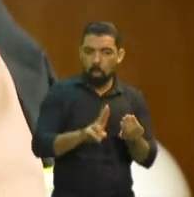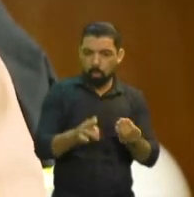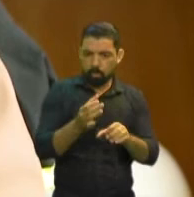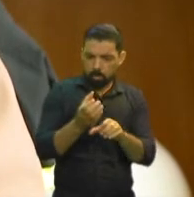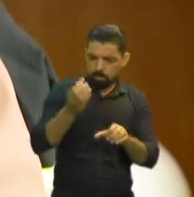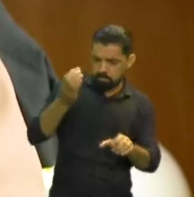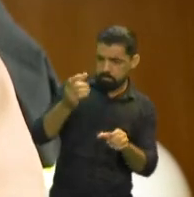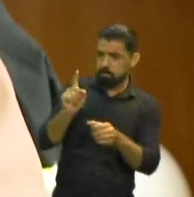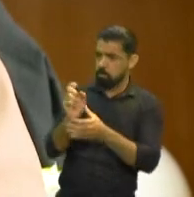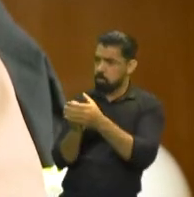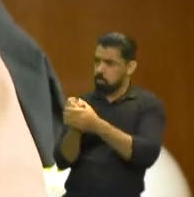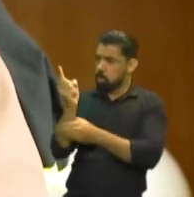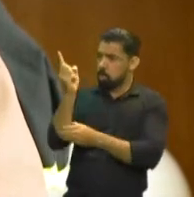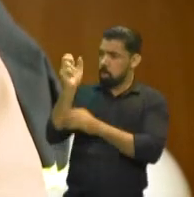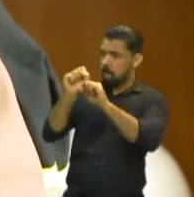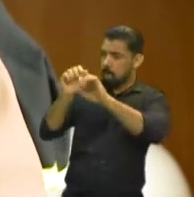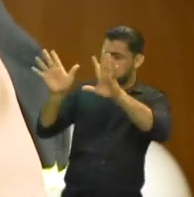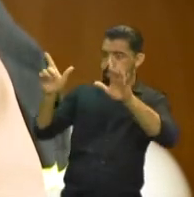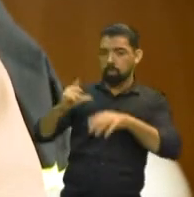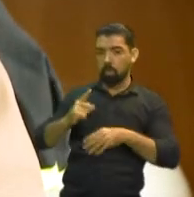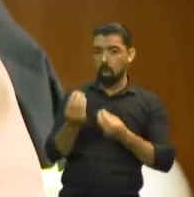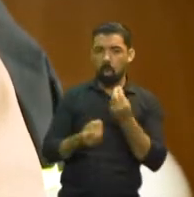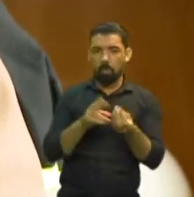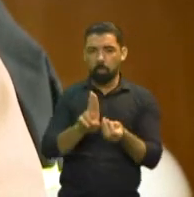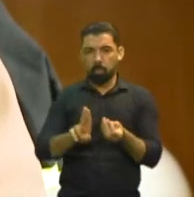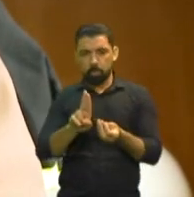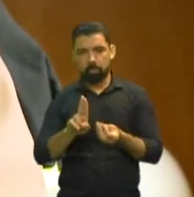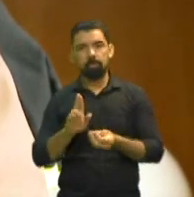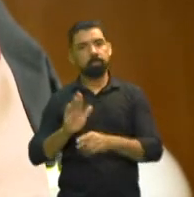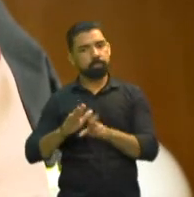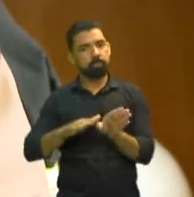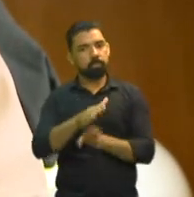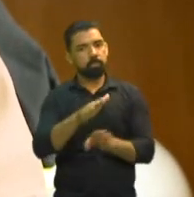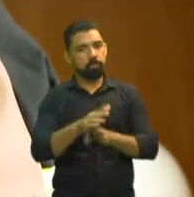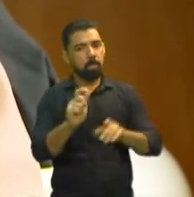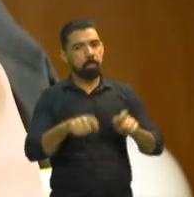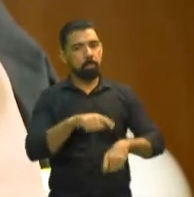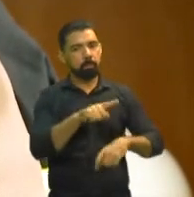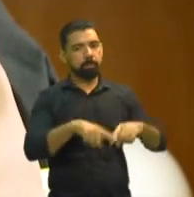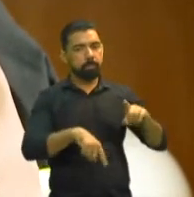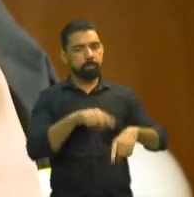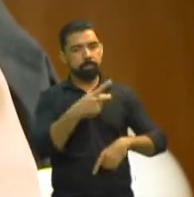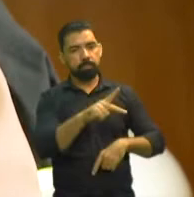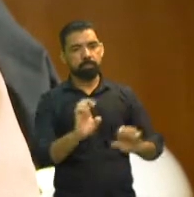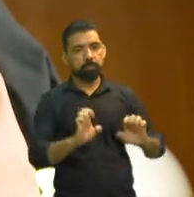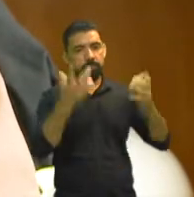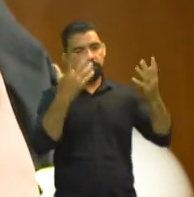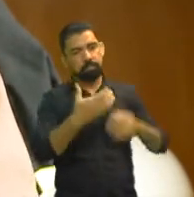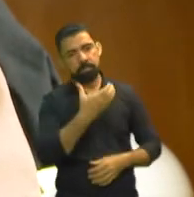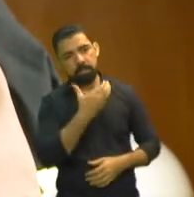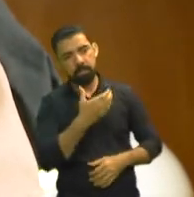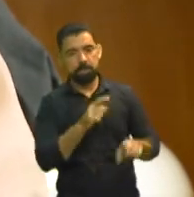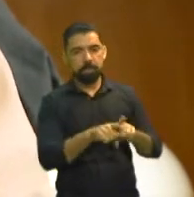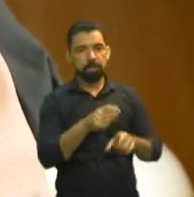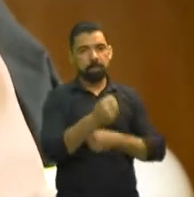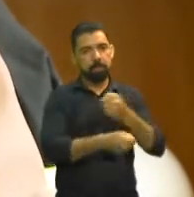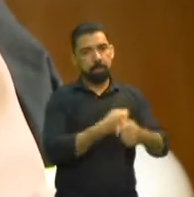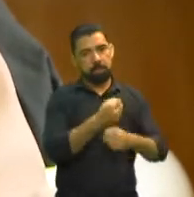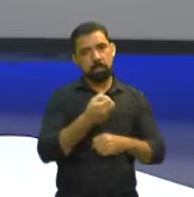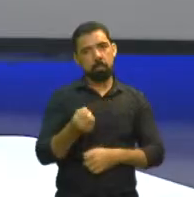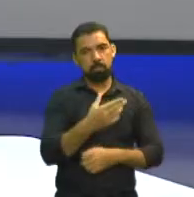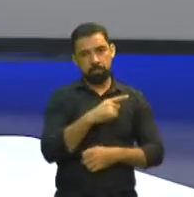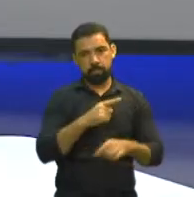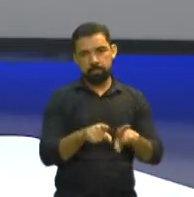o uso desse equipamento, o uso desse material nos seus festejos de Natal, de Ano Novo ou de qualquer outro